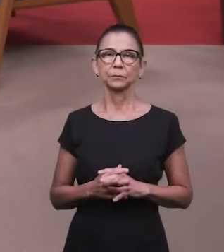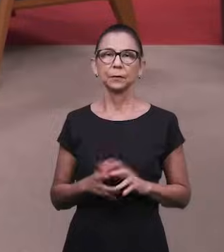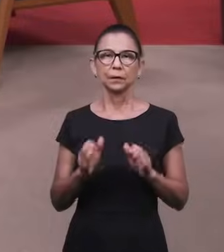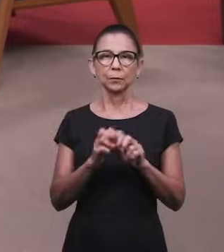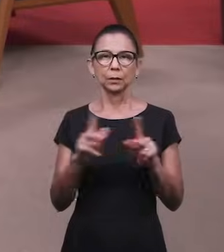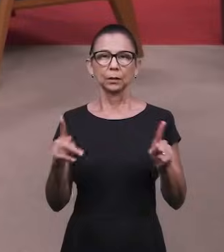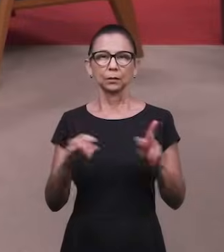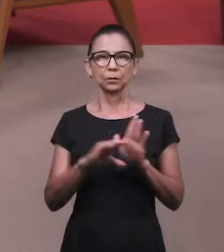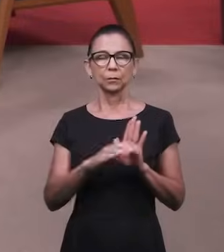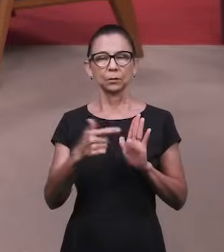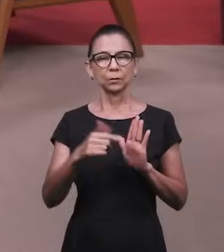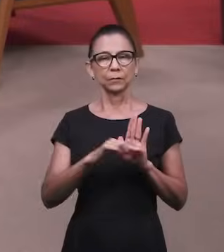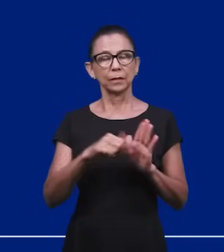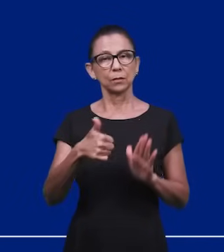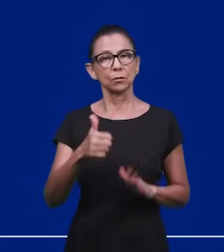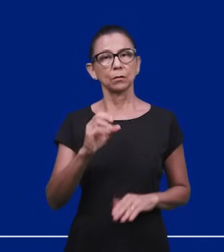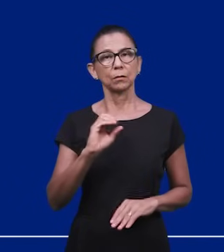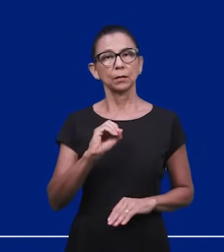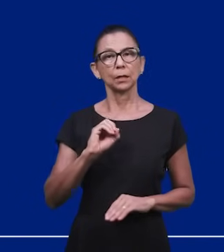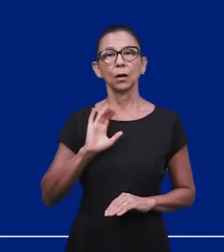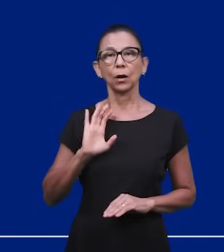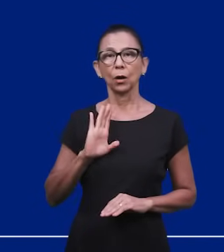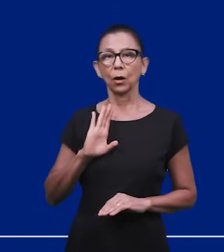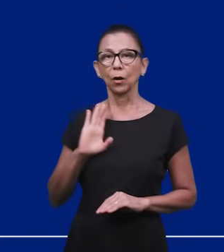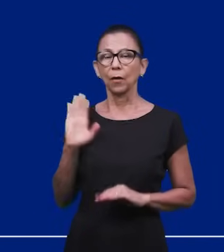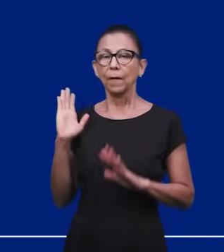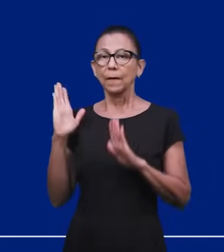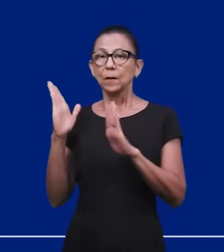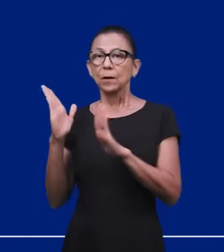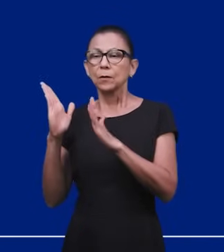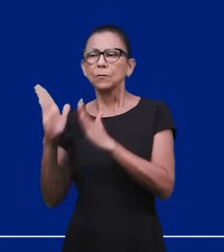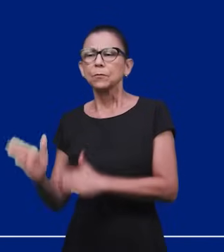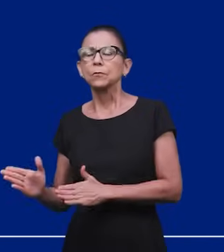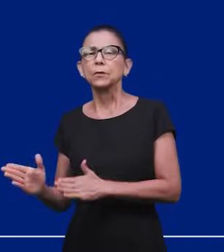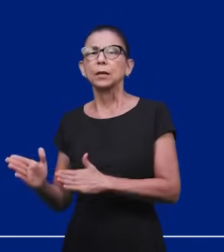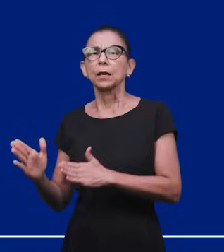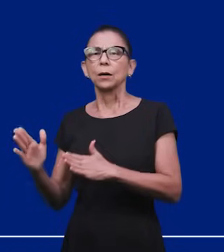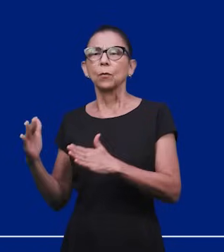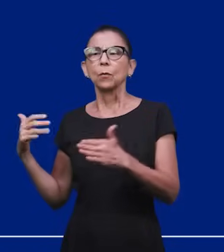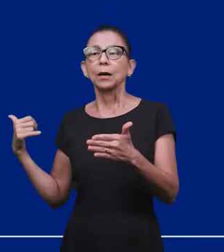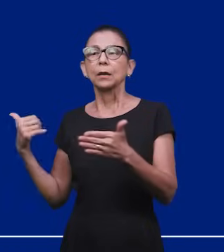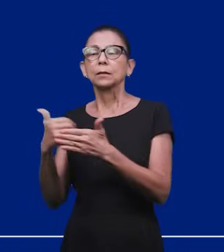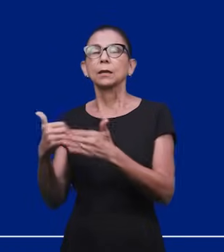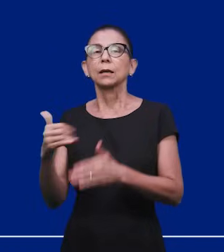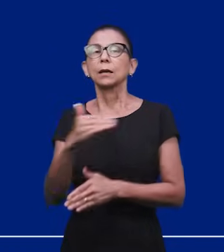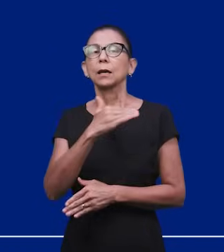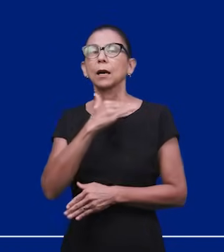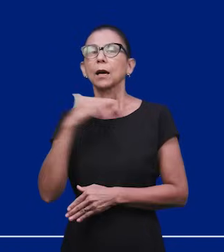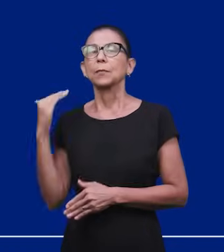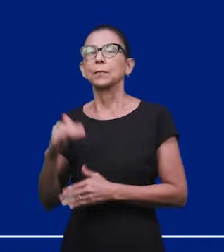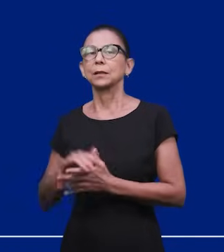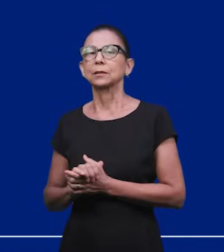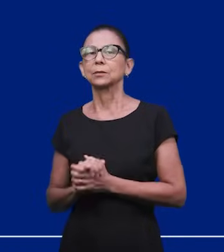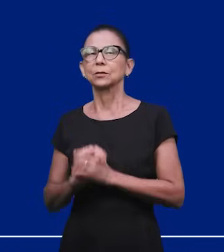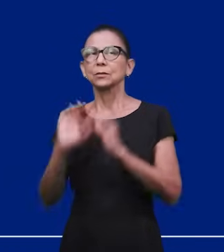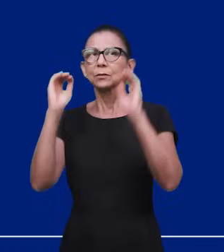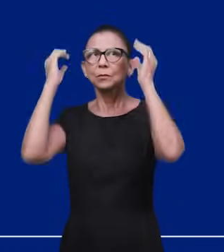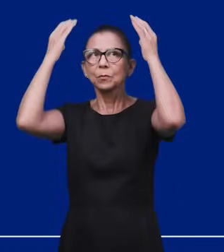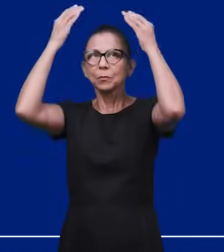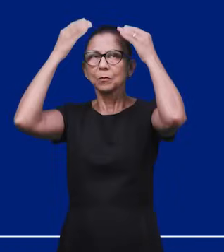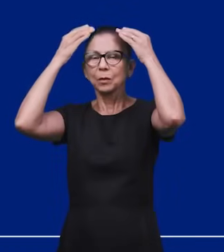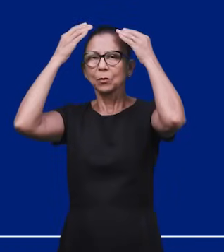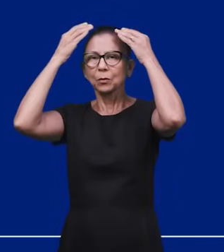verso 10, e que diz assim: Sê fiel até a morte e dar-te-ei a coroa da